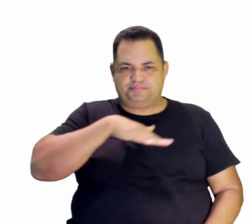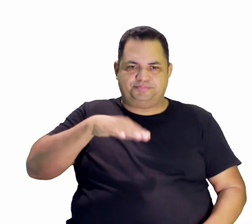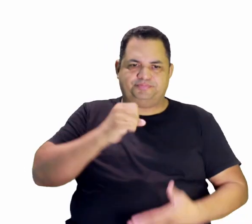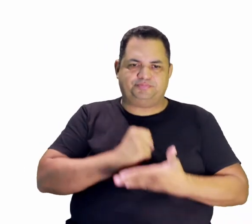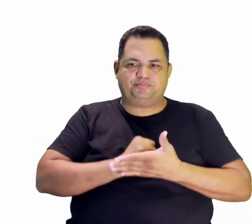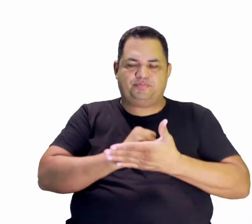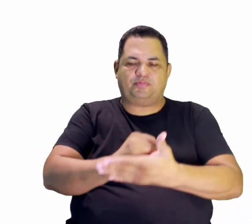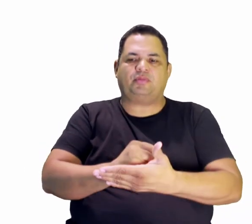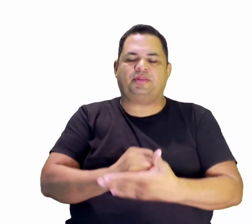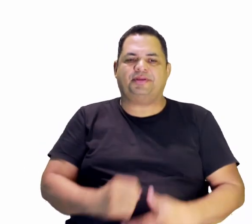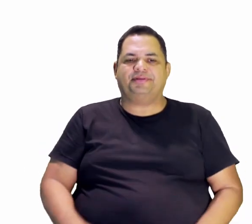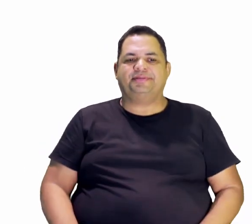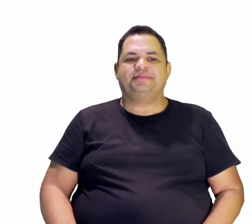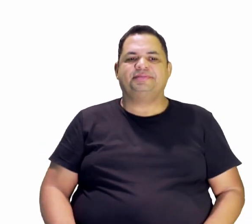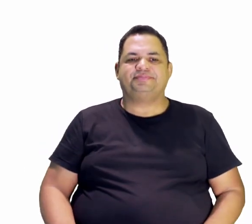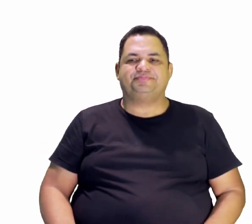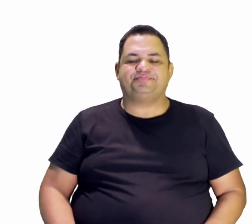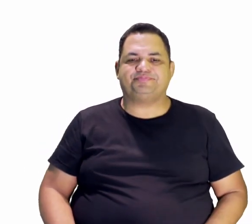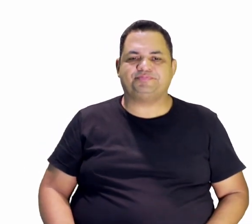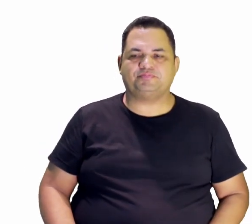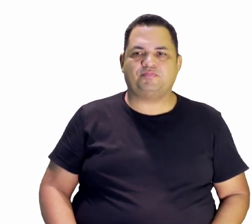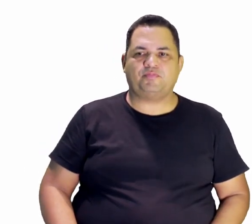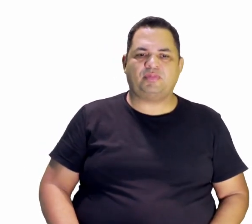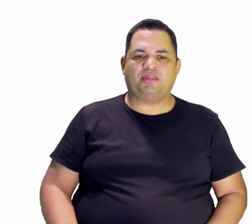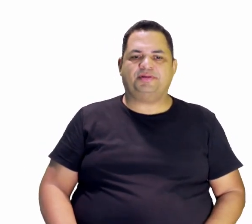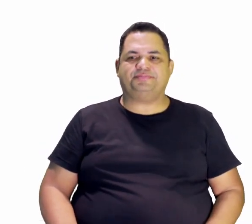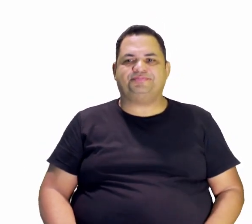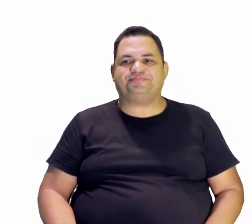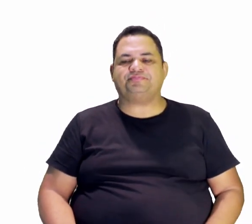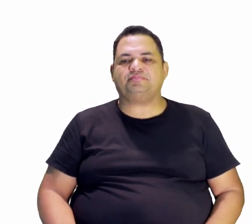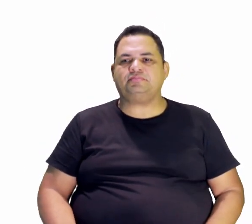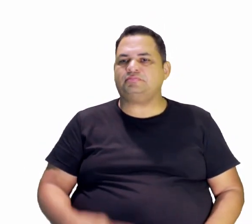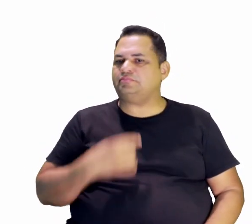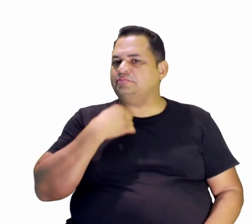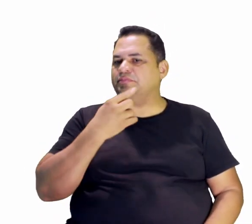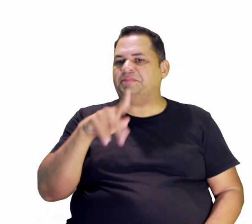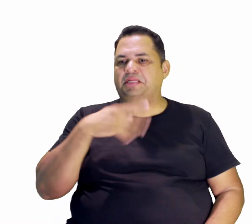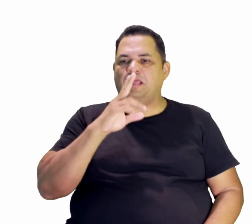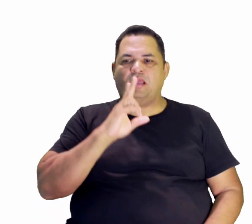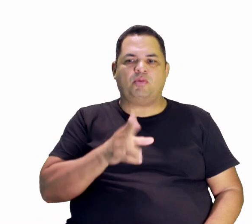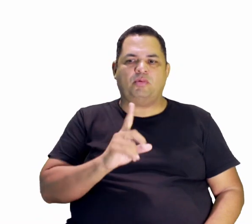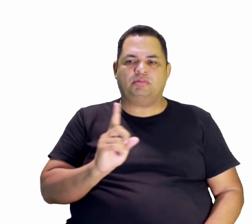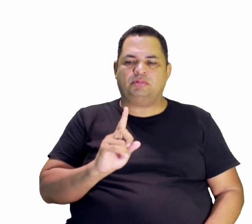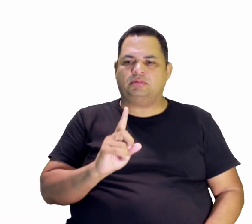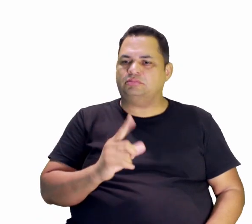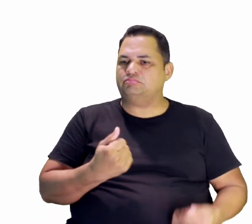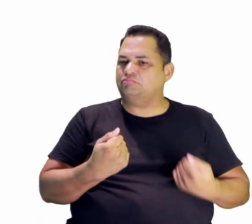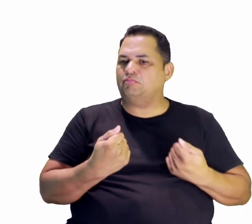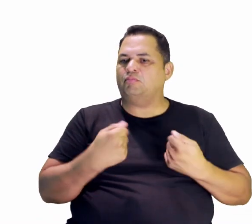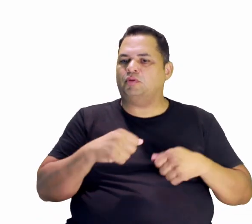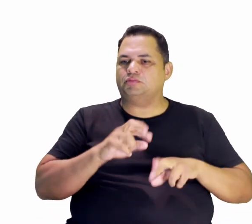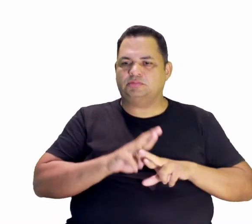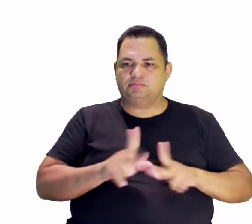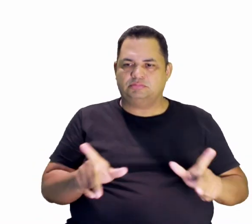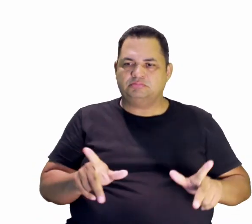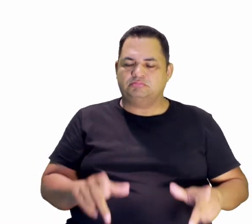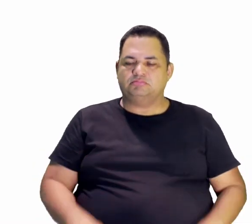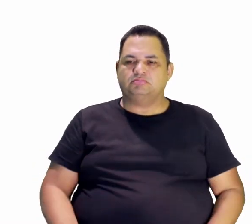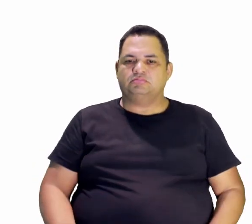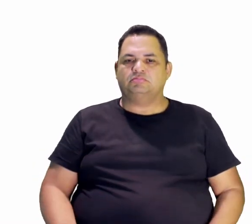apoio. Então, não posso dizer que é sempre igual aqui. A superfície nem sempre vai ser horizontal como está aqui. Tudo